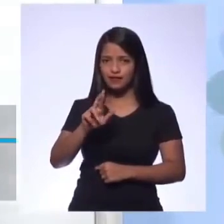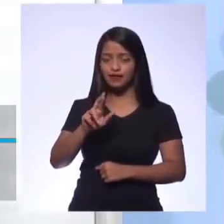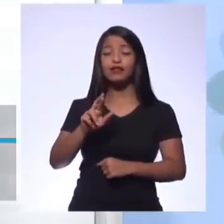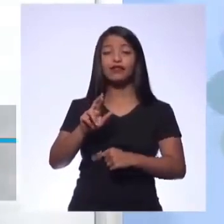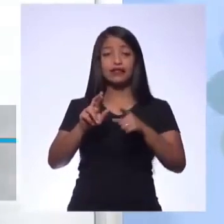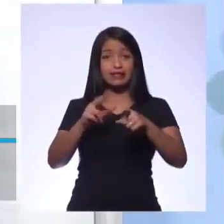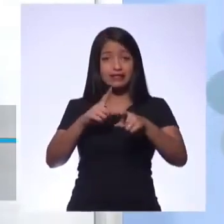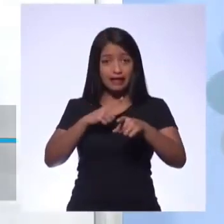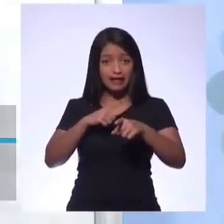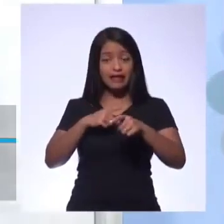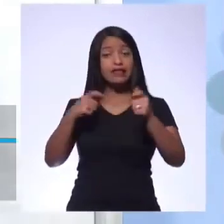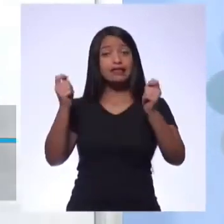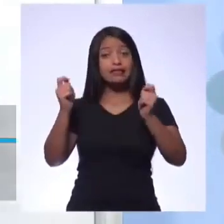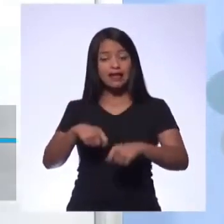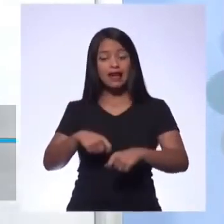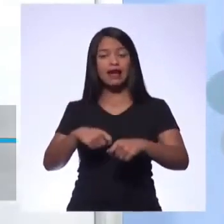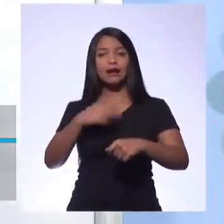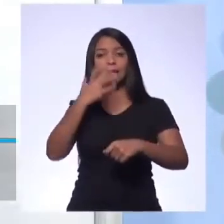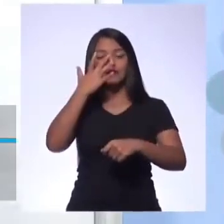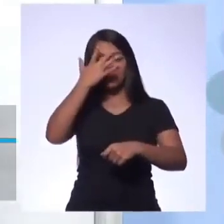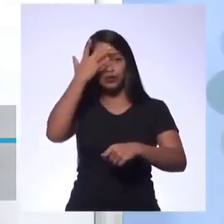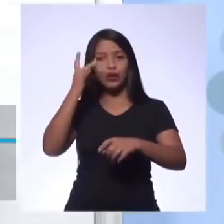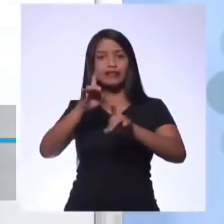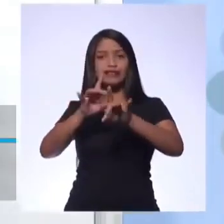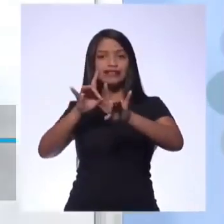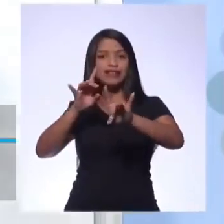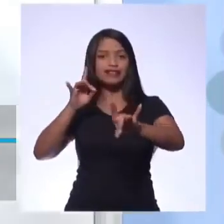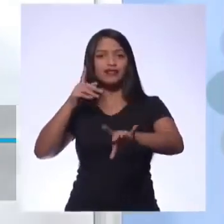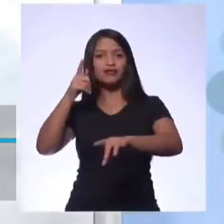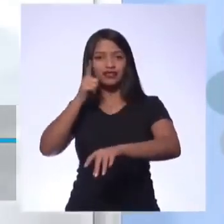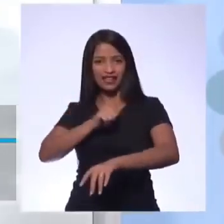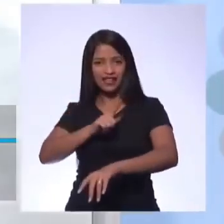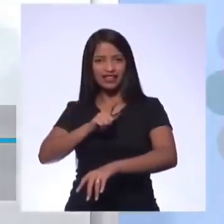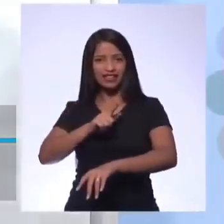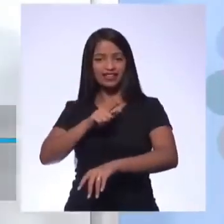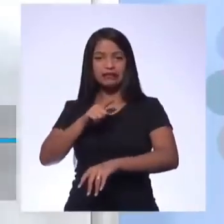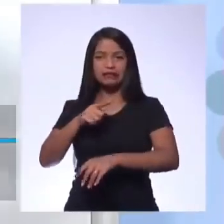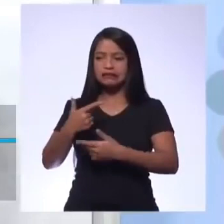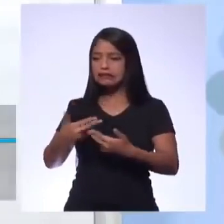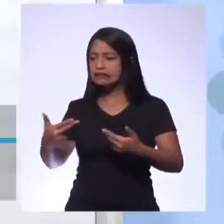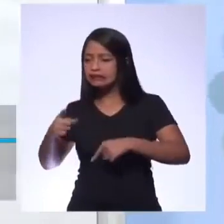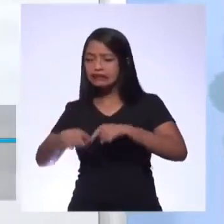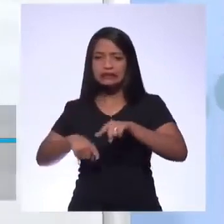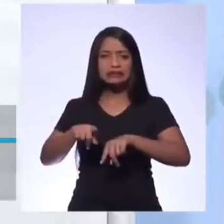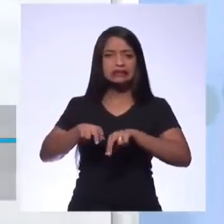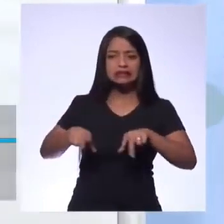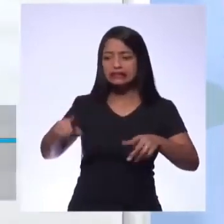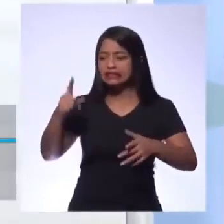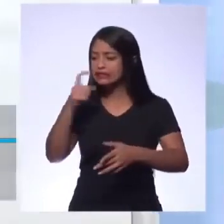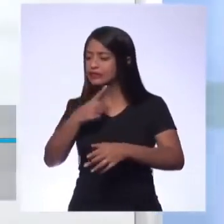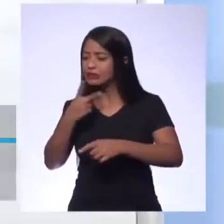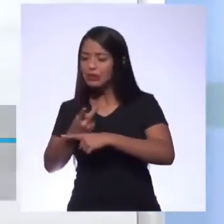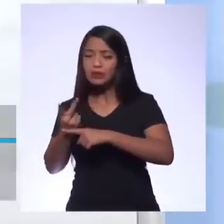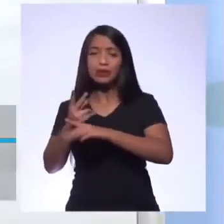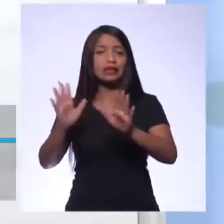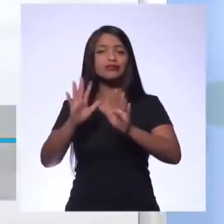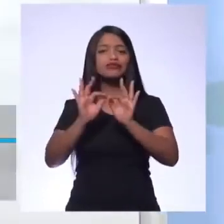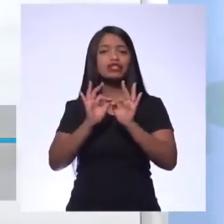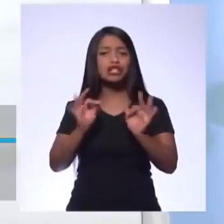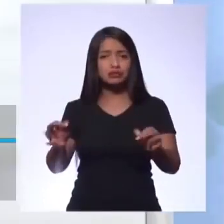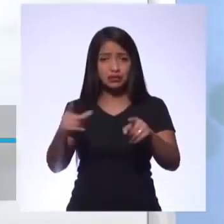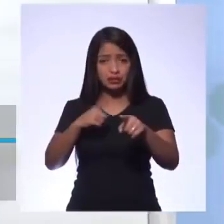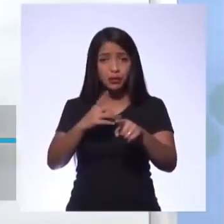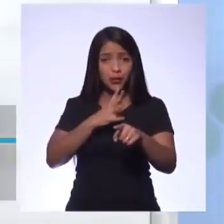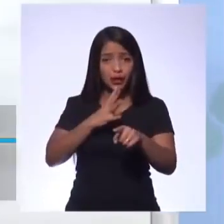lado, sem ser uma coisa prática que você tem que fazer, sem envolver muitos produtos complicados, passa aí para a gente que a gente vai usar para a próxima